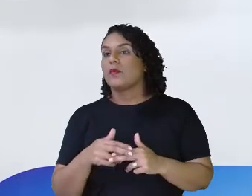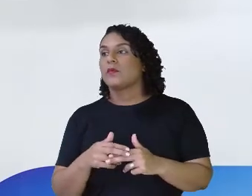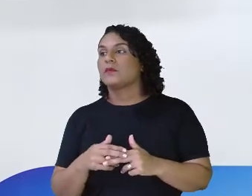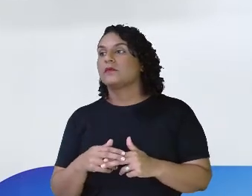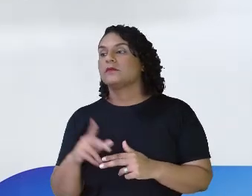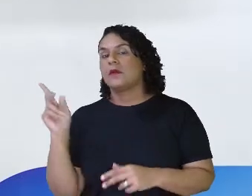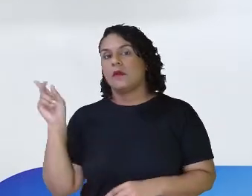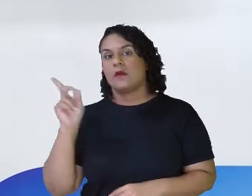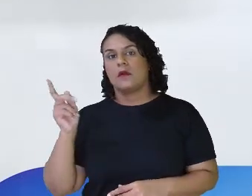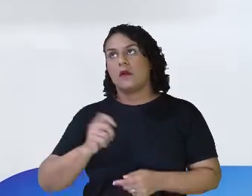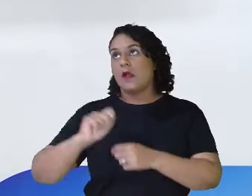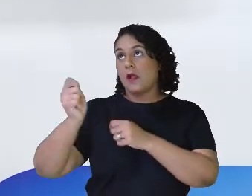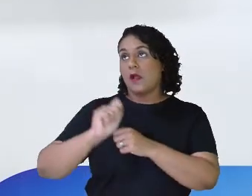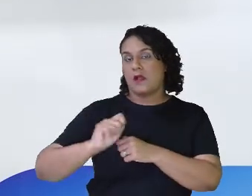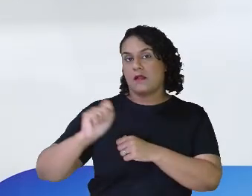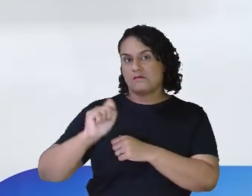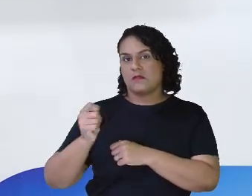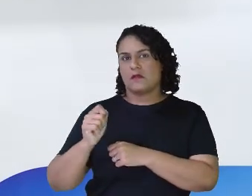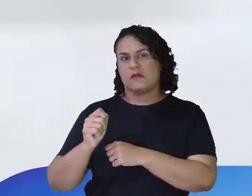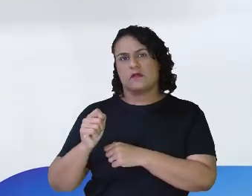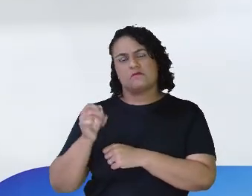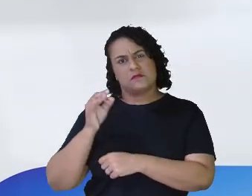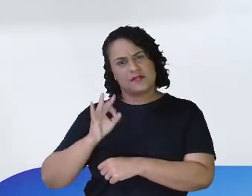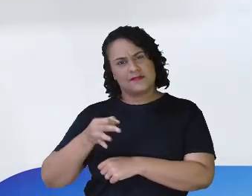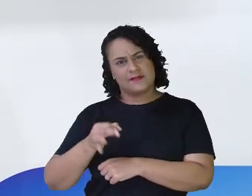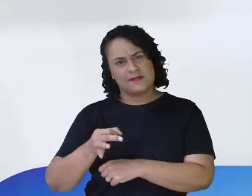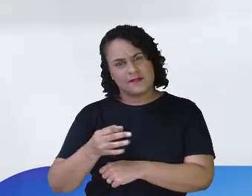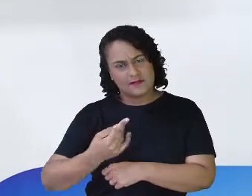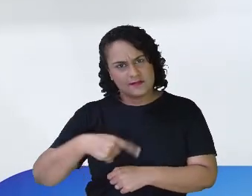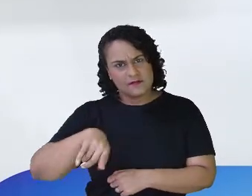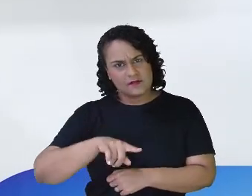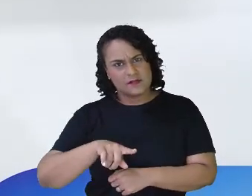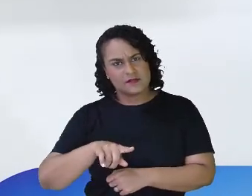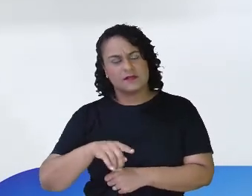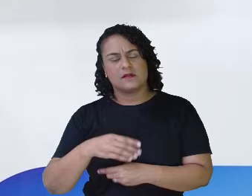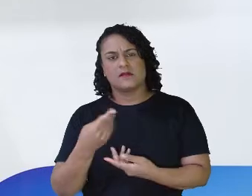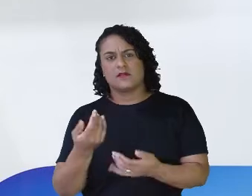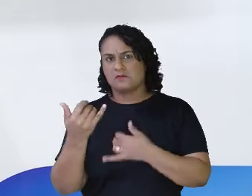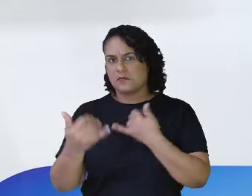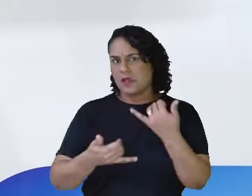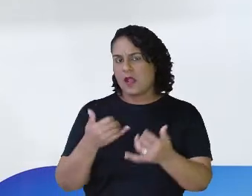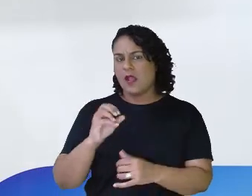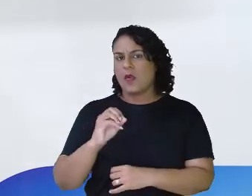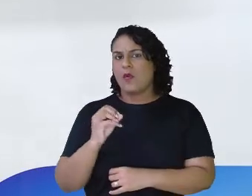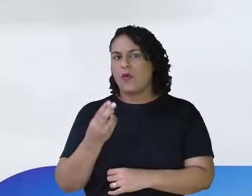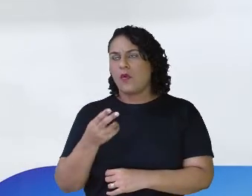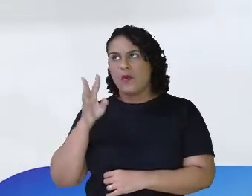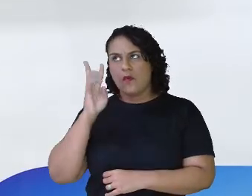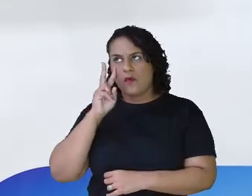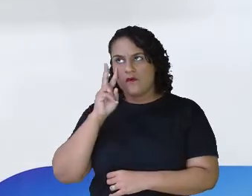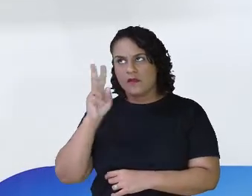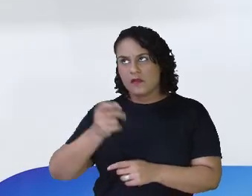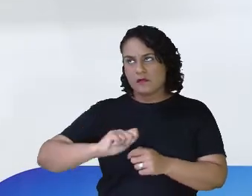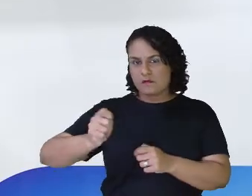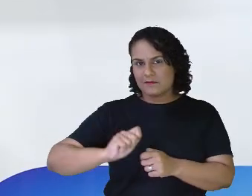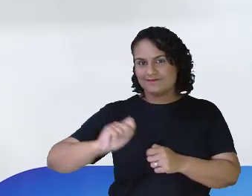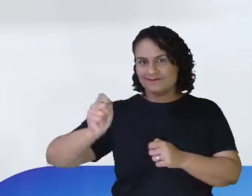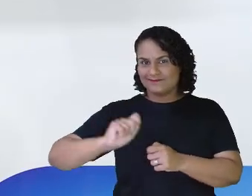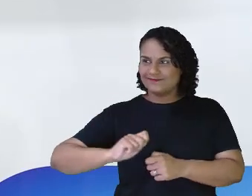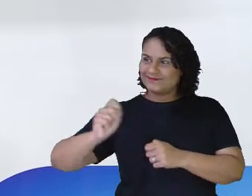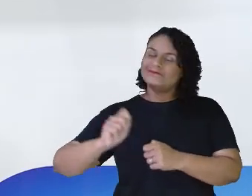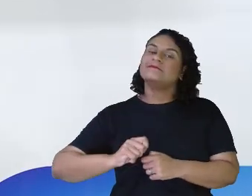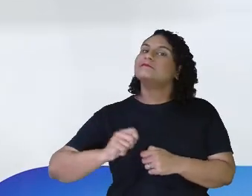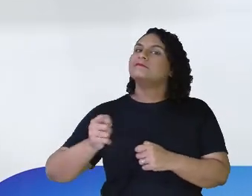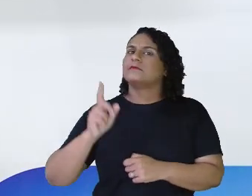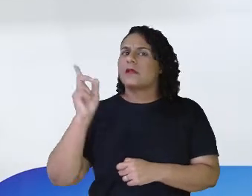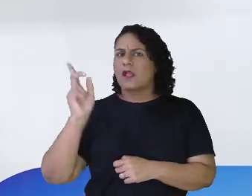essa pipa aí. Eu tenho certeza que vocês já viram, né? Ou já brincaram com um papagaio, né?